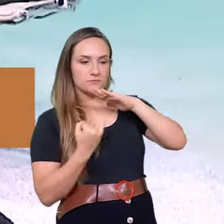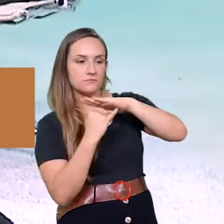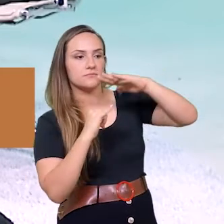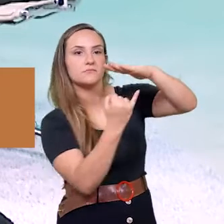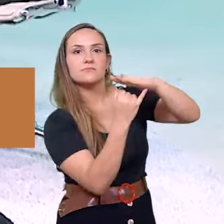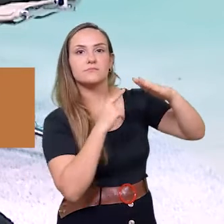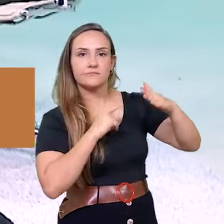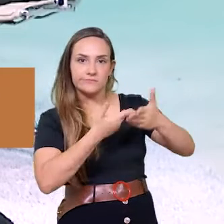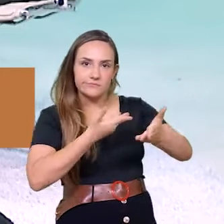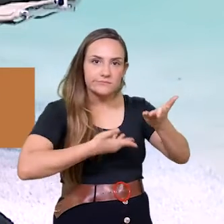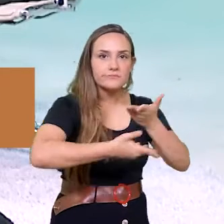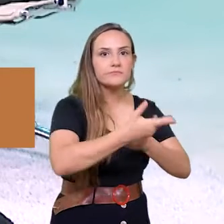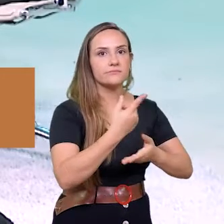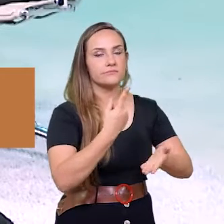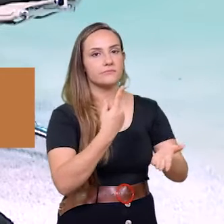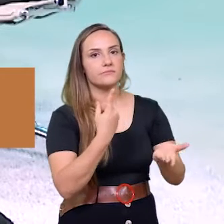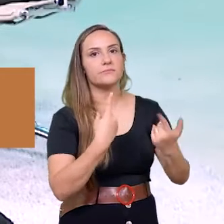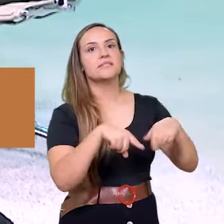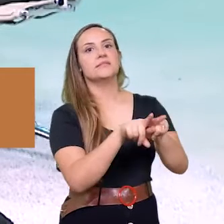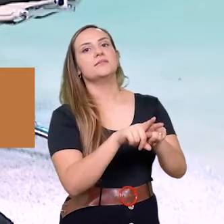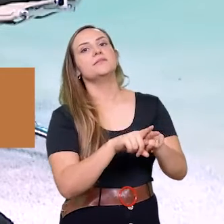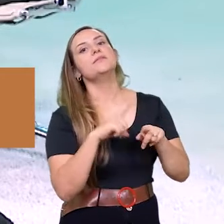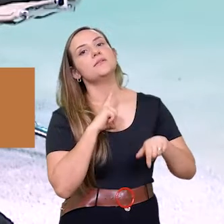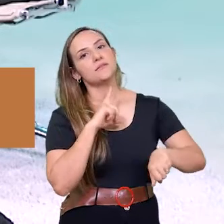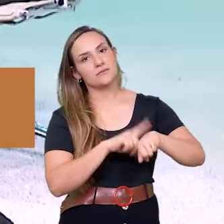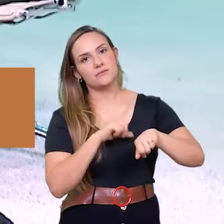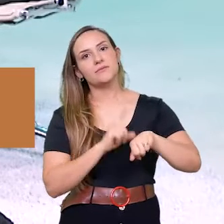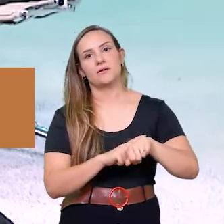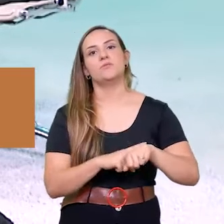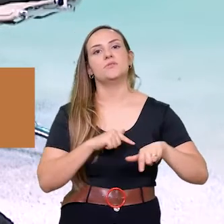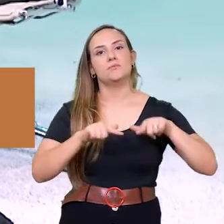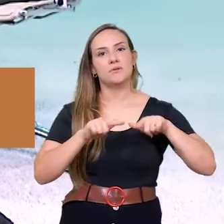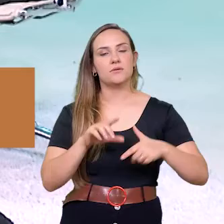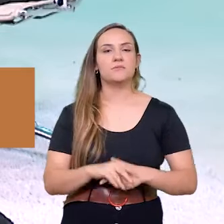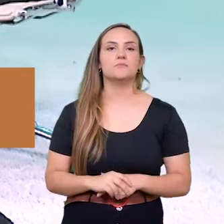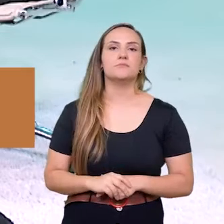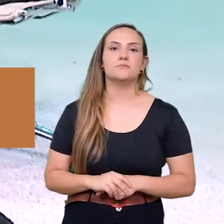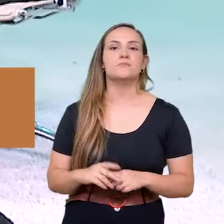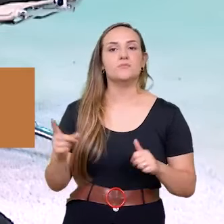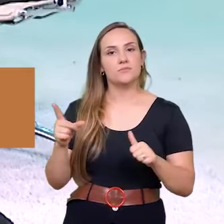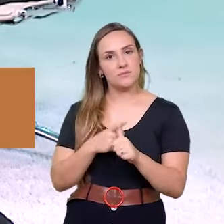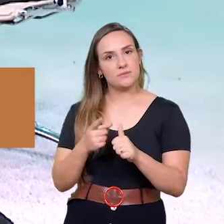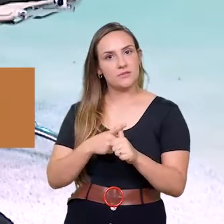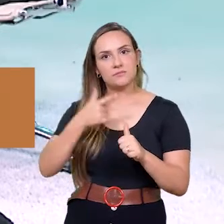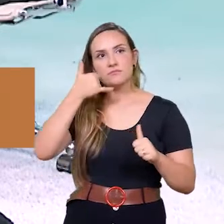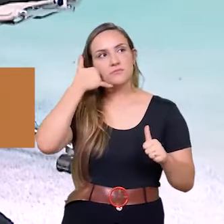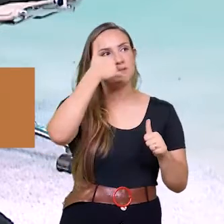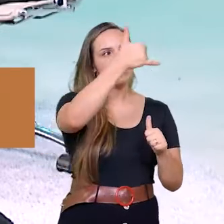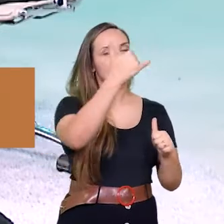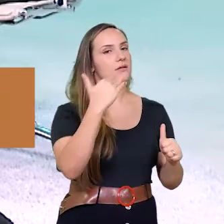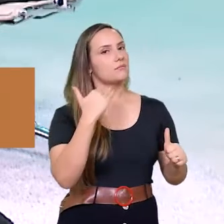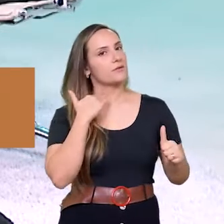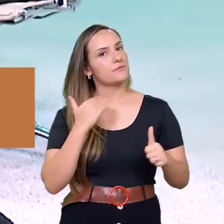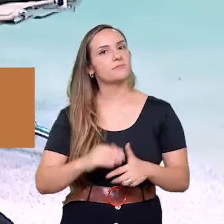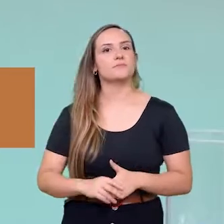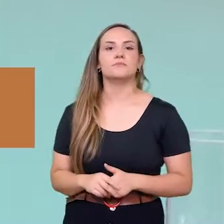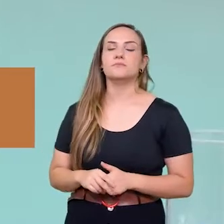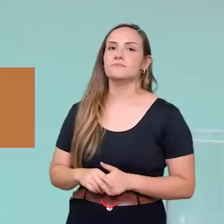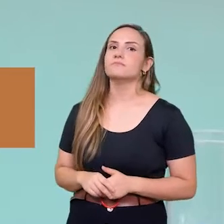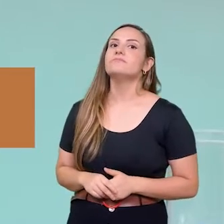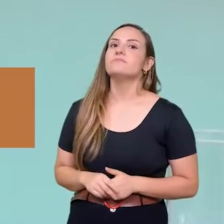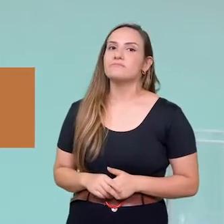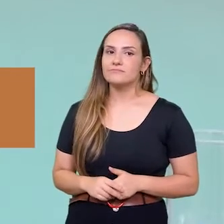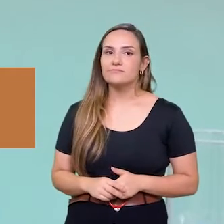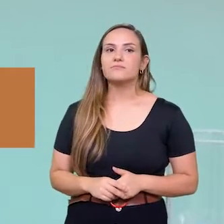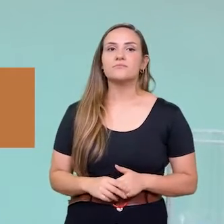duas instituições terão tempo de agir. Então, a primeira coisa que se faz é correr ao banco.